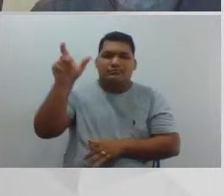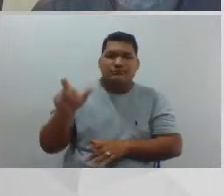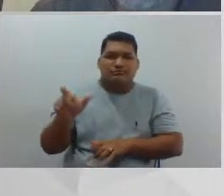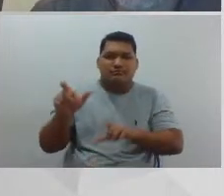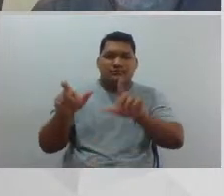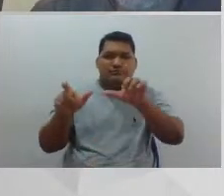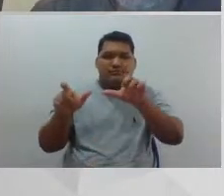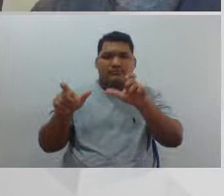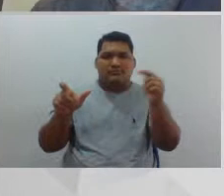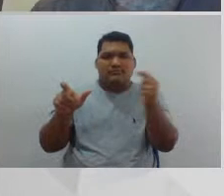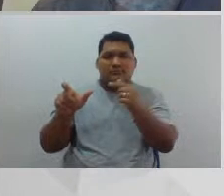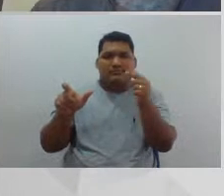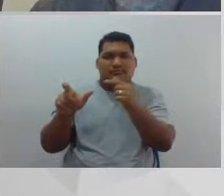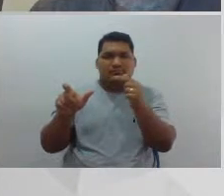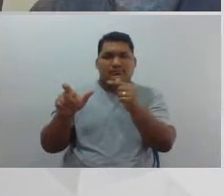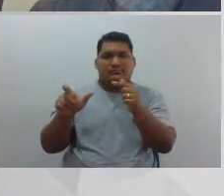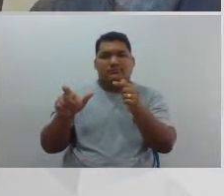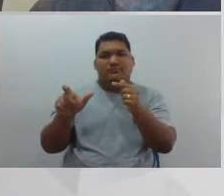slide.